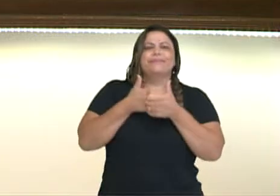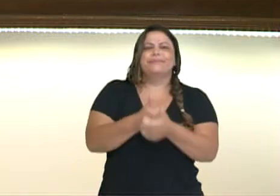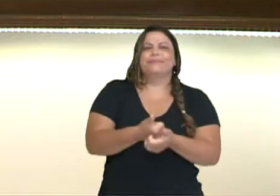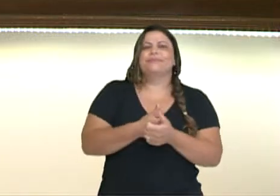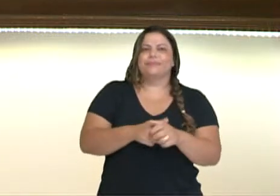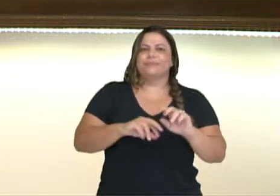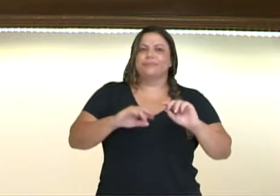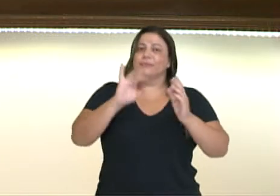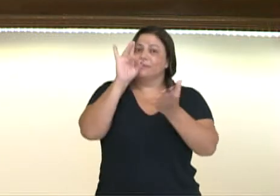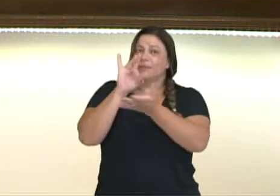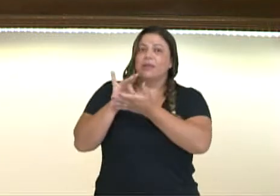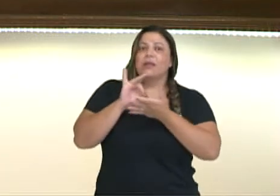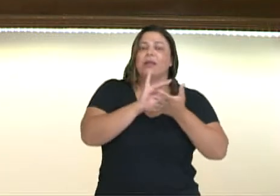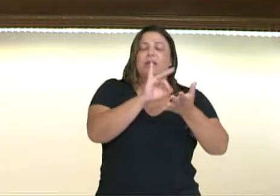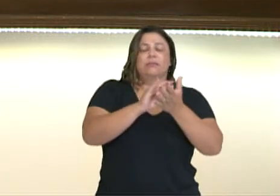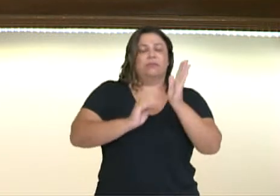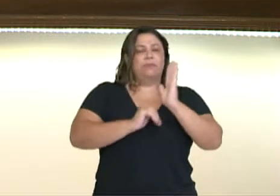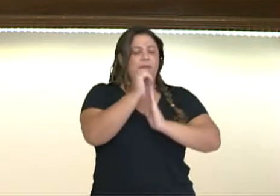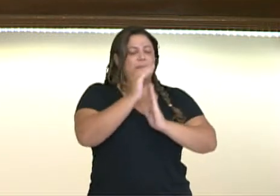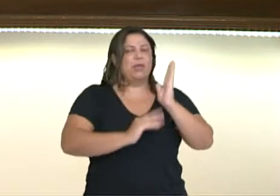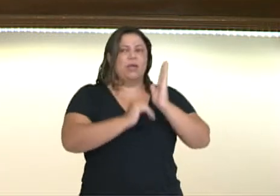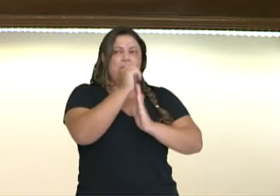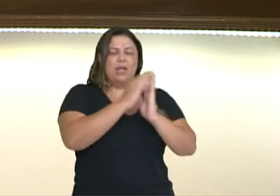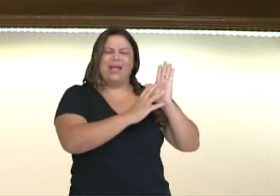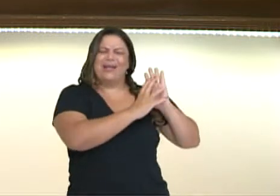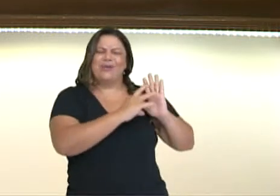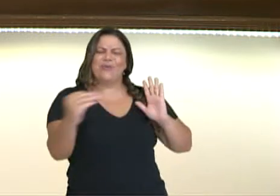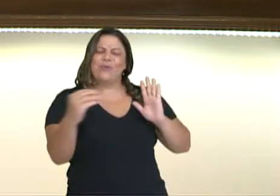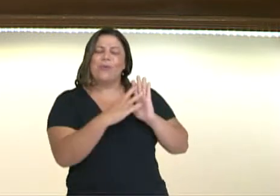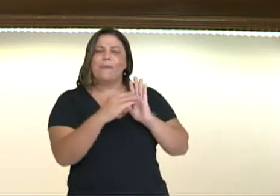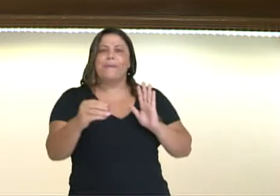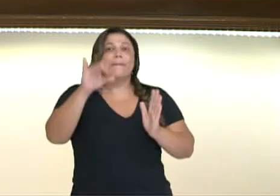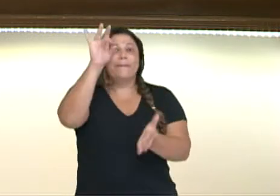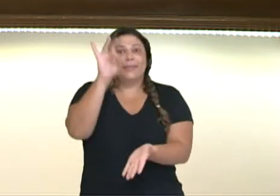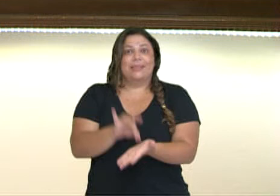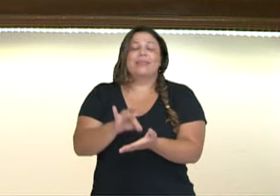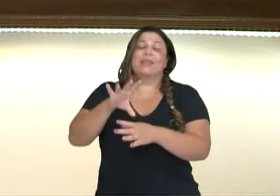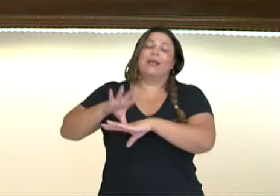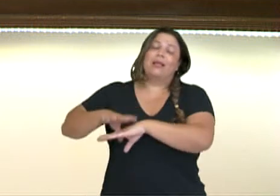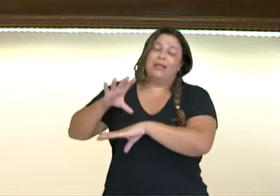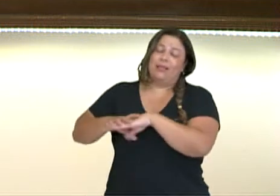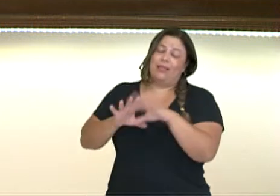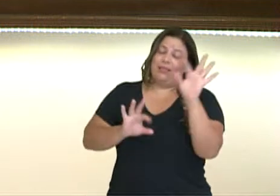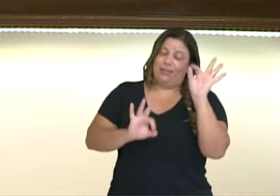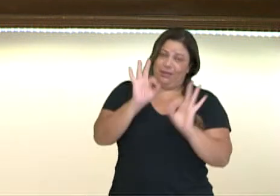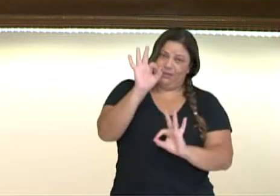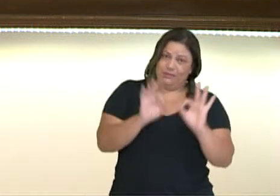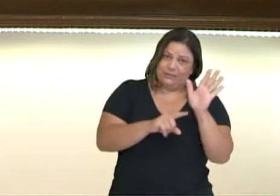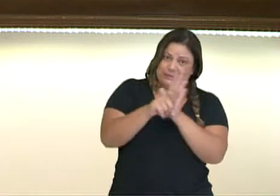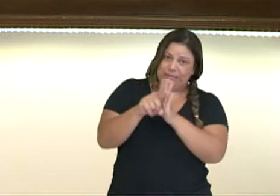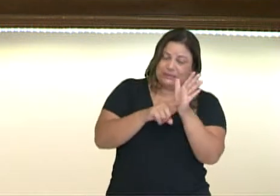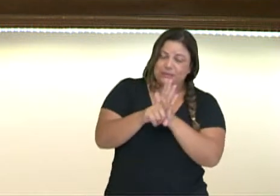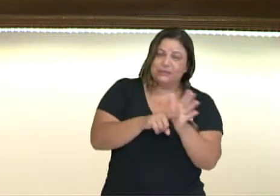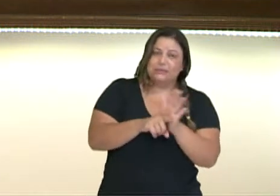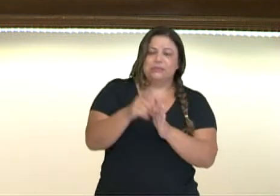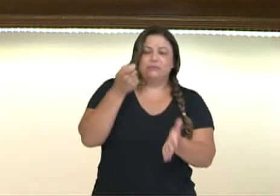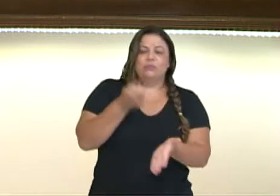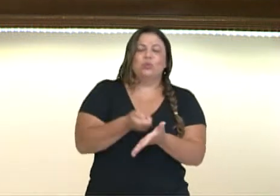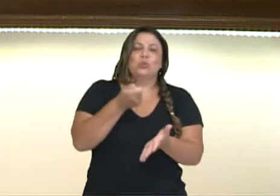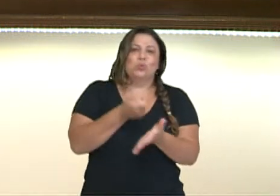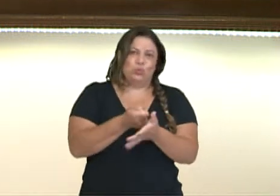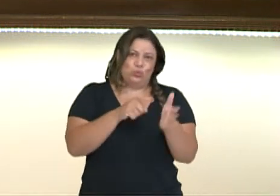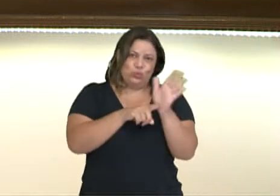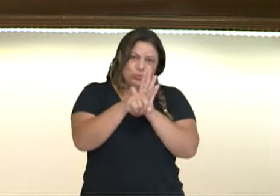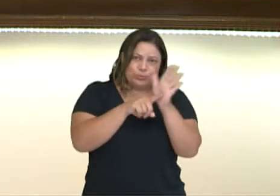próxima à realidade. As pinturas, elas tentam retratar a realidade de forma matemática, científica, ok? O rigor científico, como que